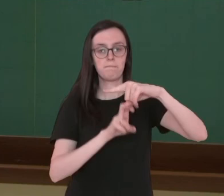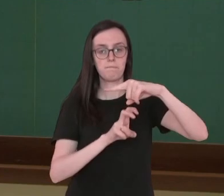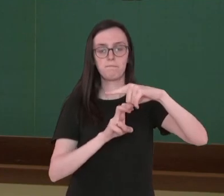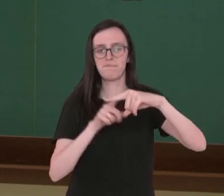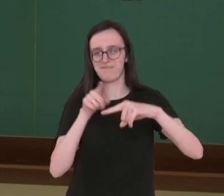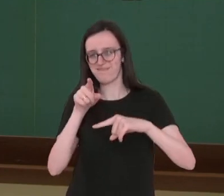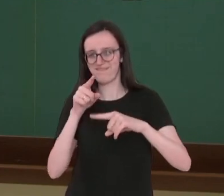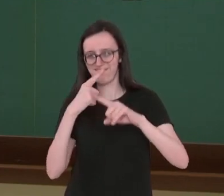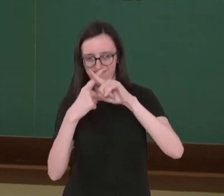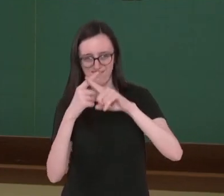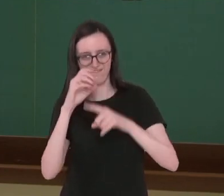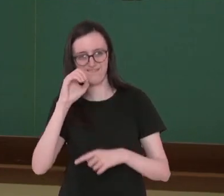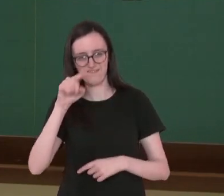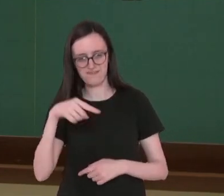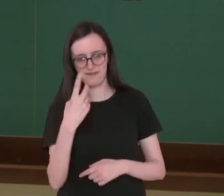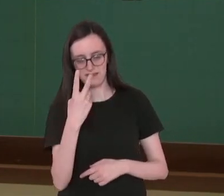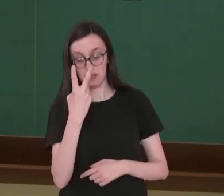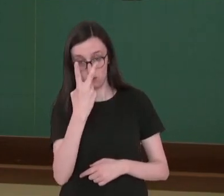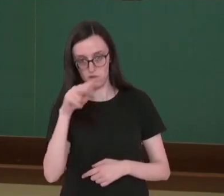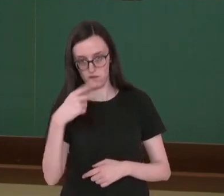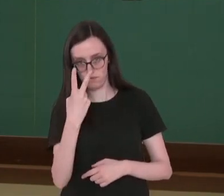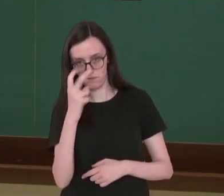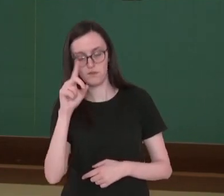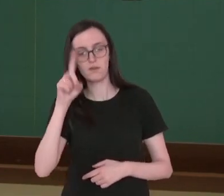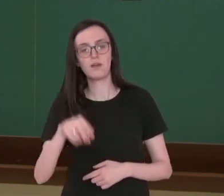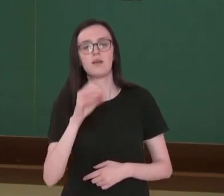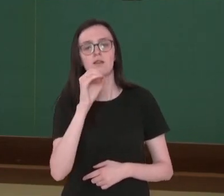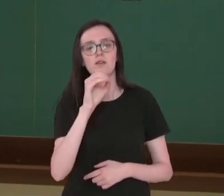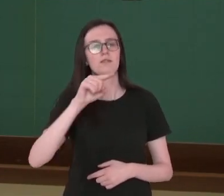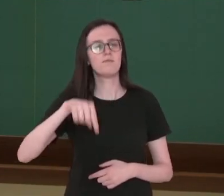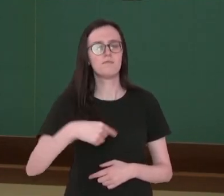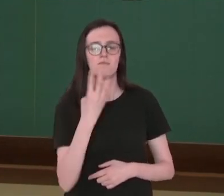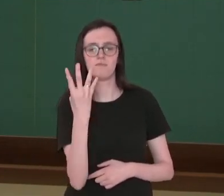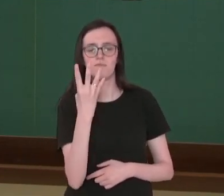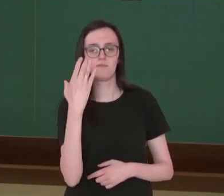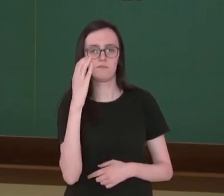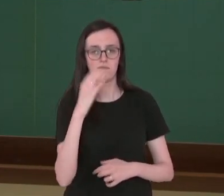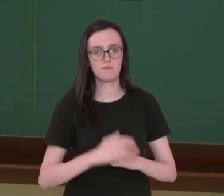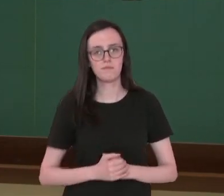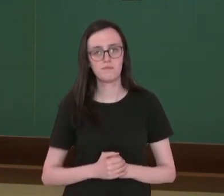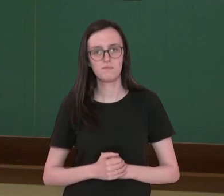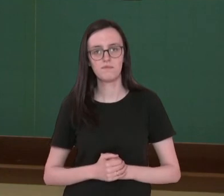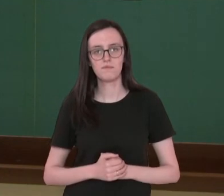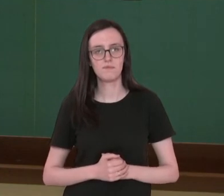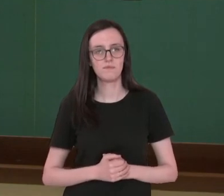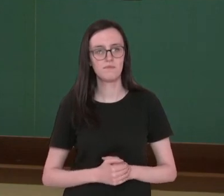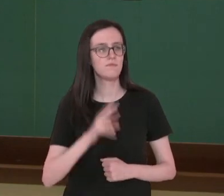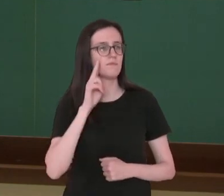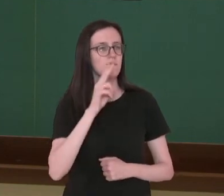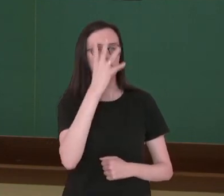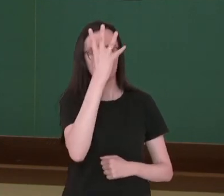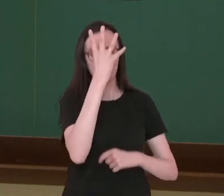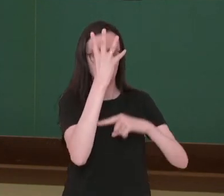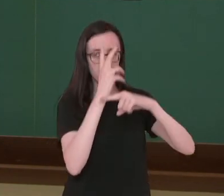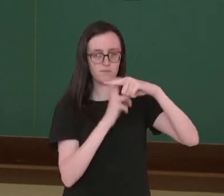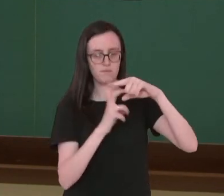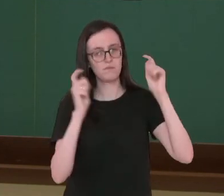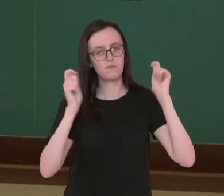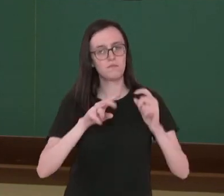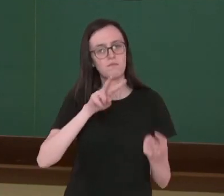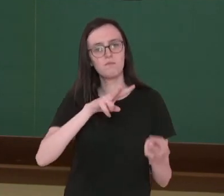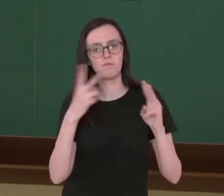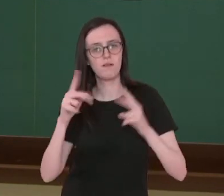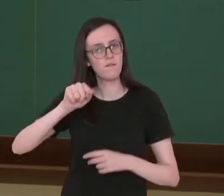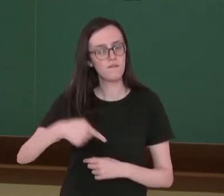2,20, 0,44 centavos. 4/5 de X, 4/5, posso deixar ele em decimal,